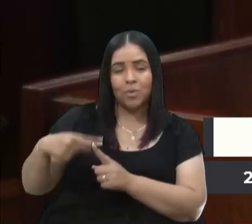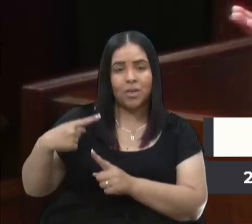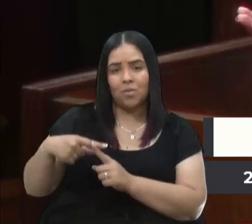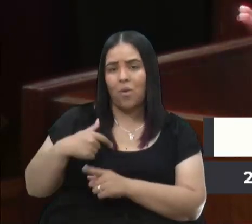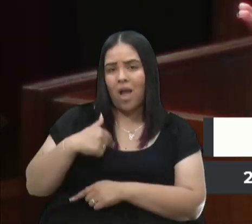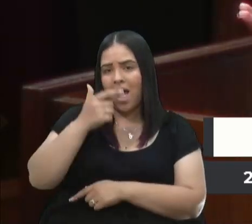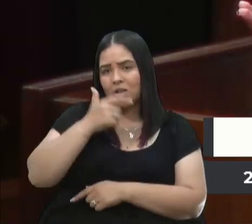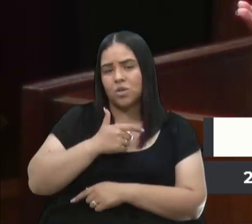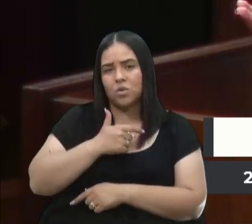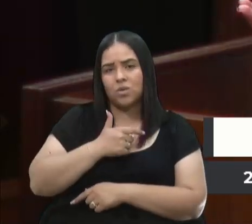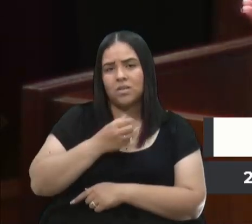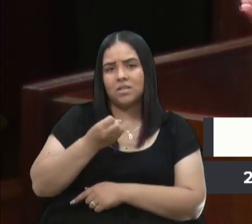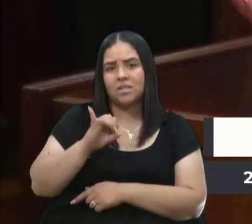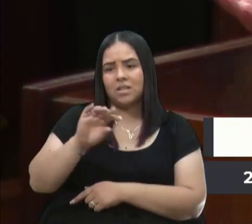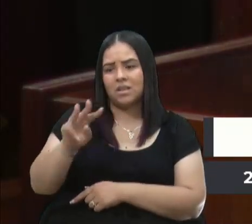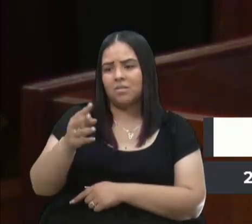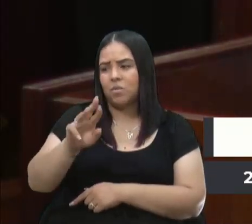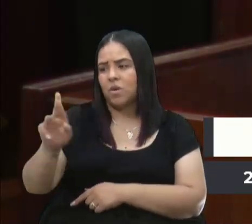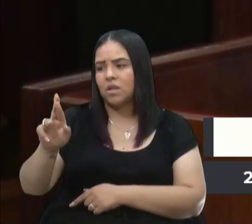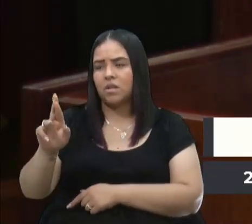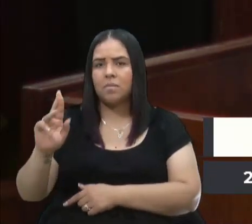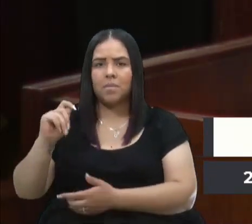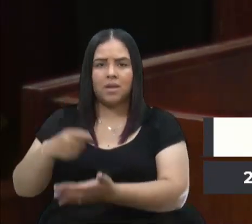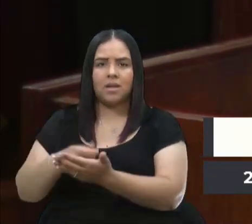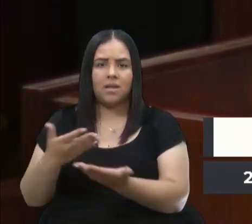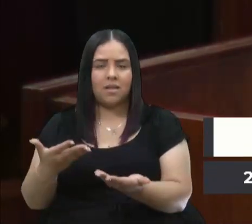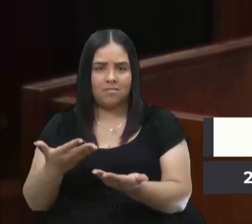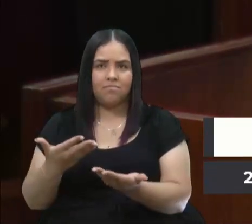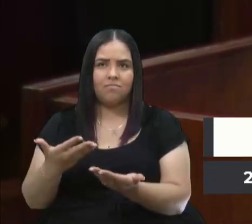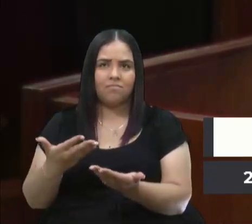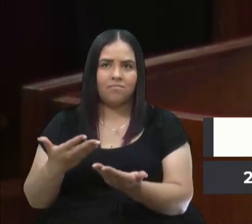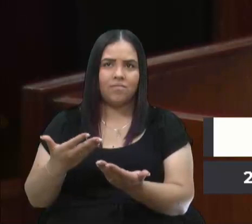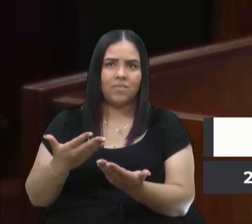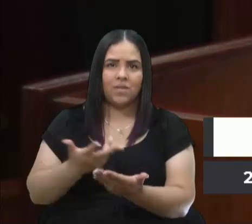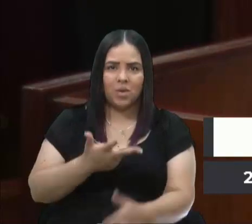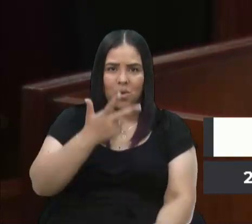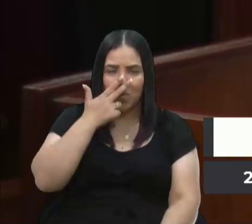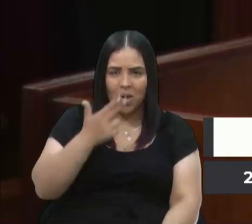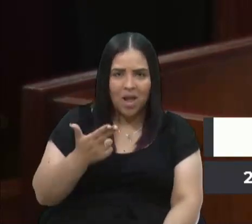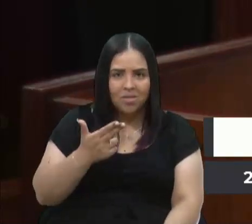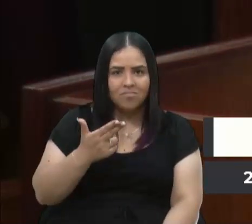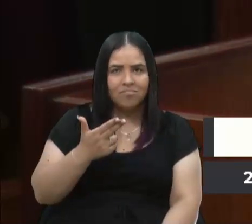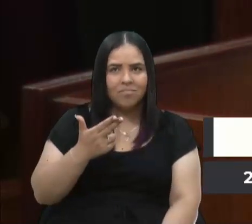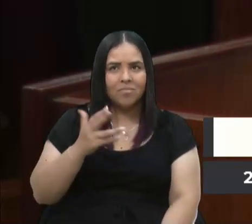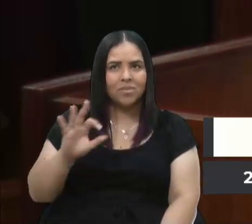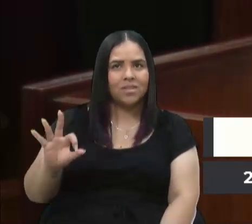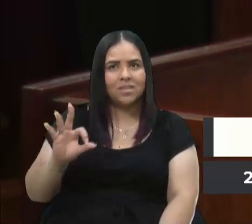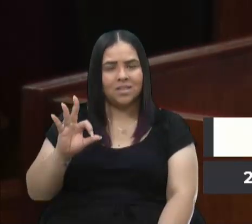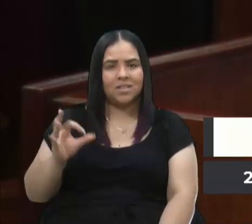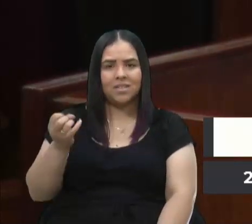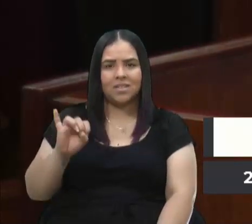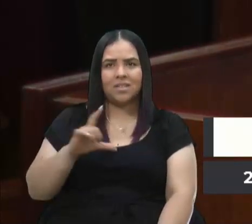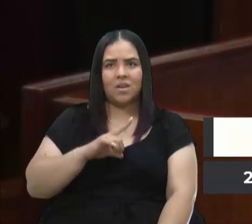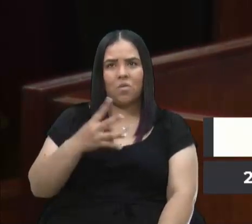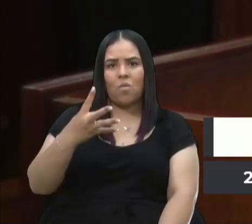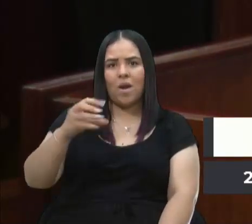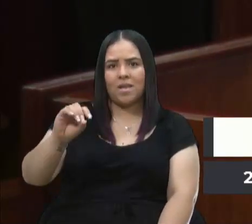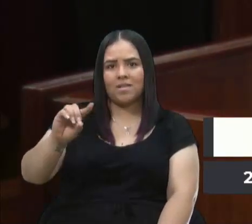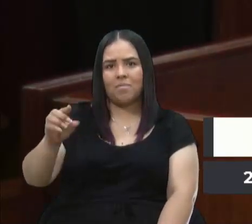acho justo quem recebe R$ 3.000 de aposentadoria pagar a mesma alíquota de quem recebe R$